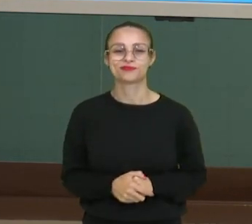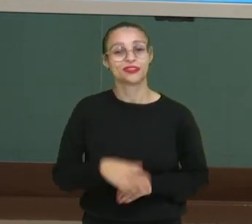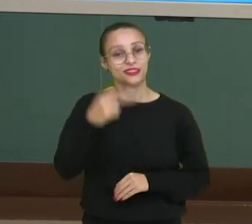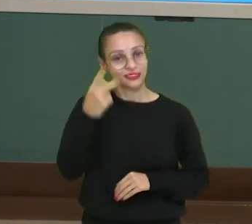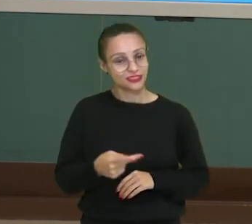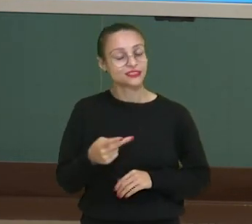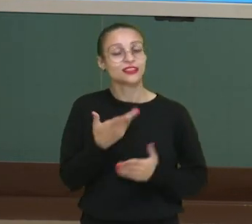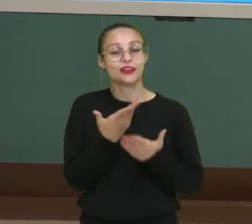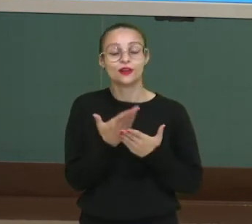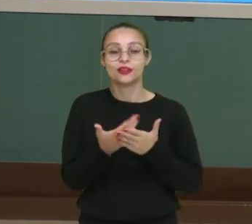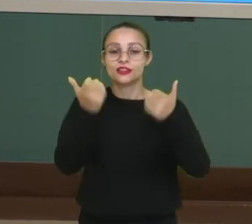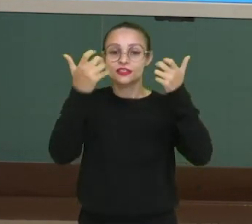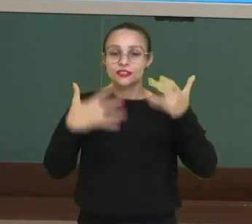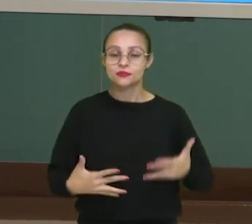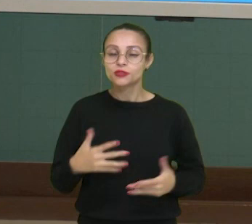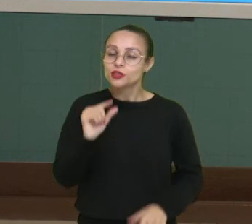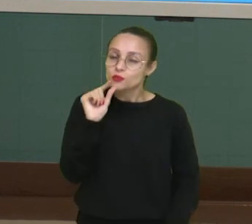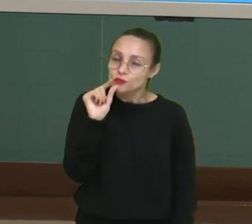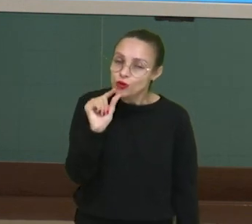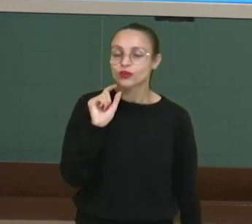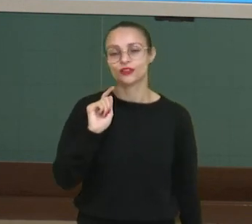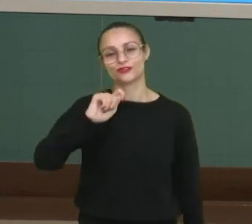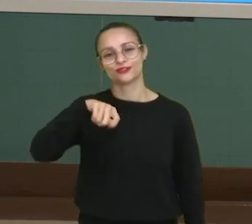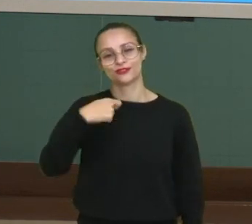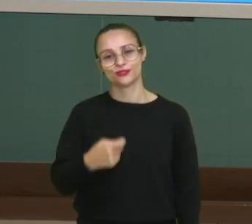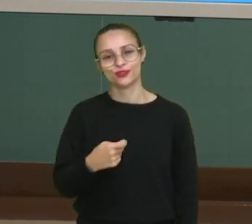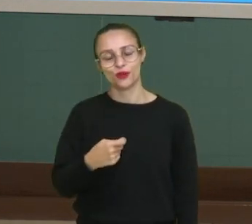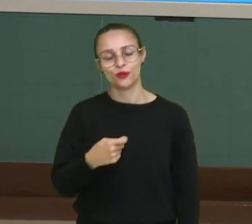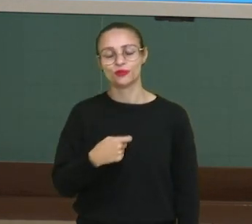Nessa aula, nós falamos um pouquinho sobre o